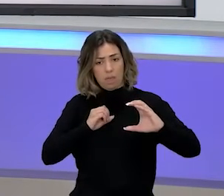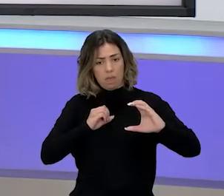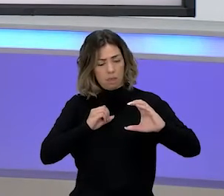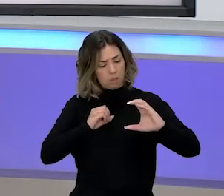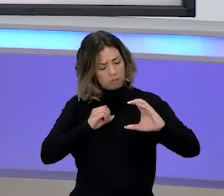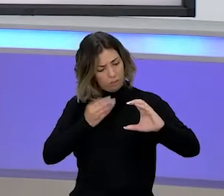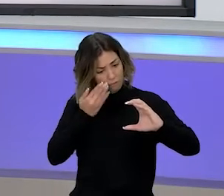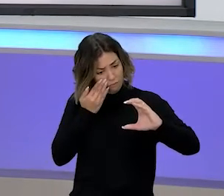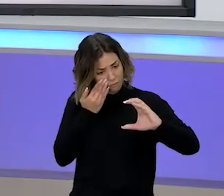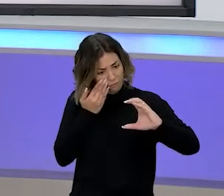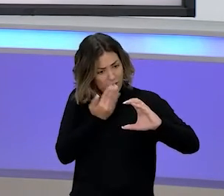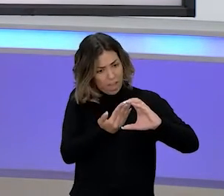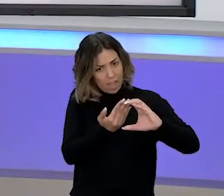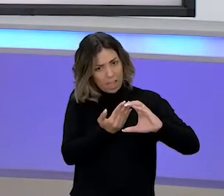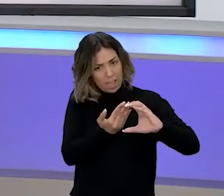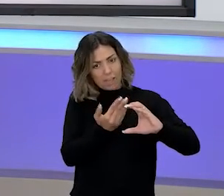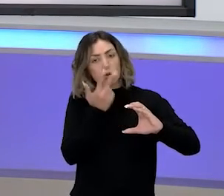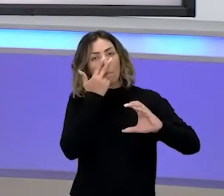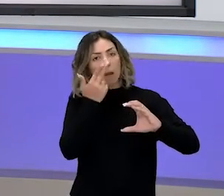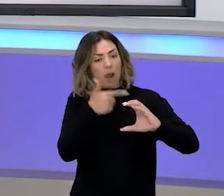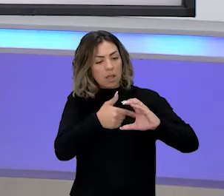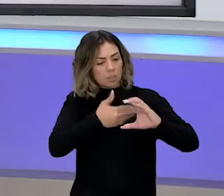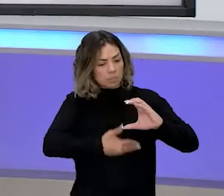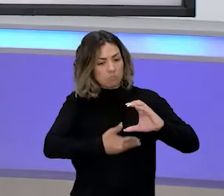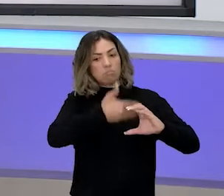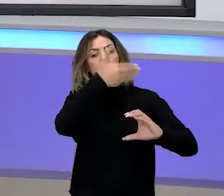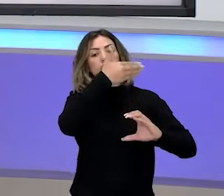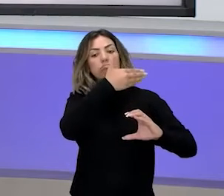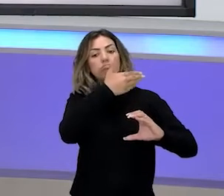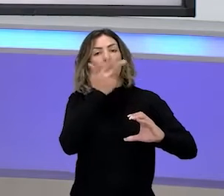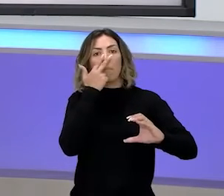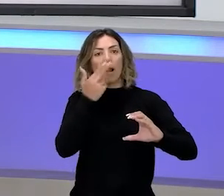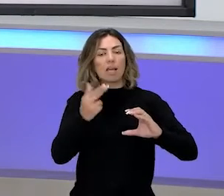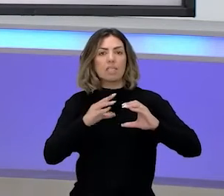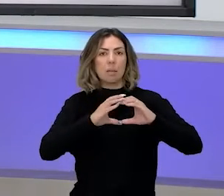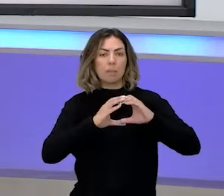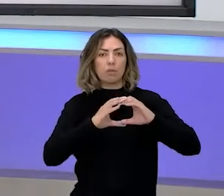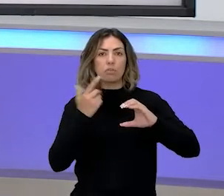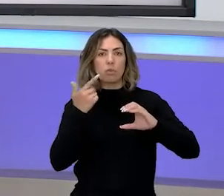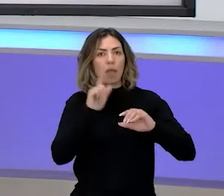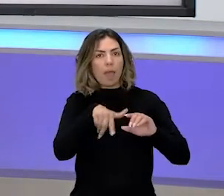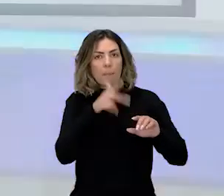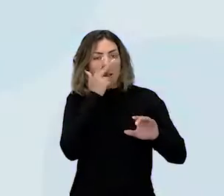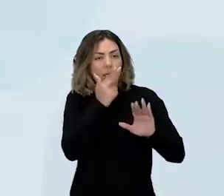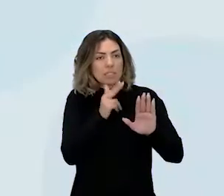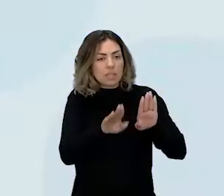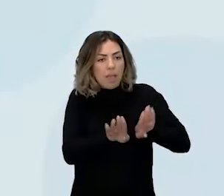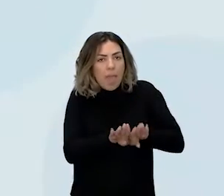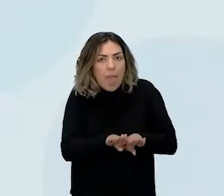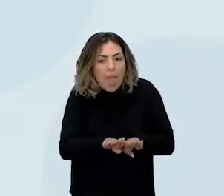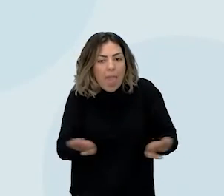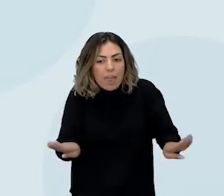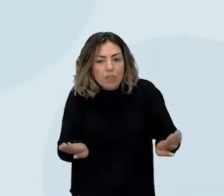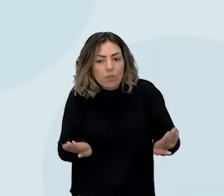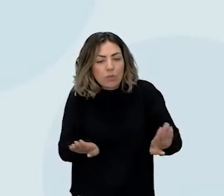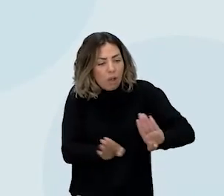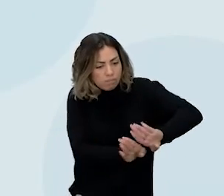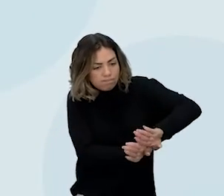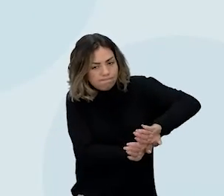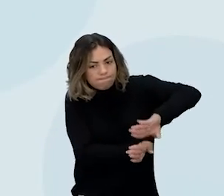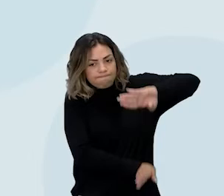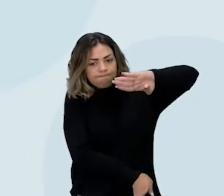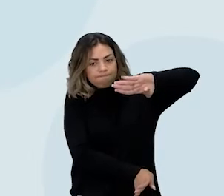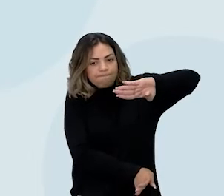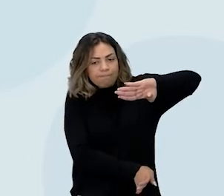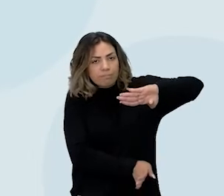estou olhando, então a gente vai chamar essa região de plano da eclíptica, tá? Tá aqui, deixa eu apagar